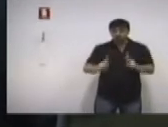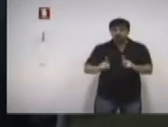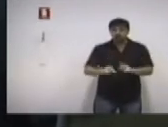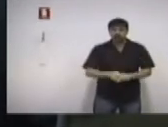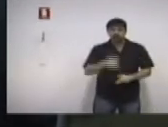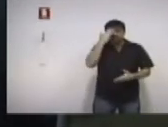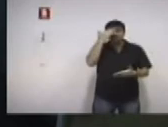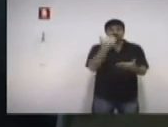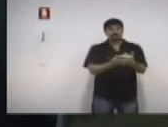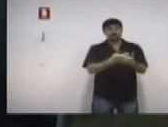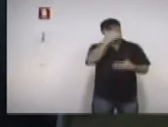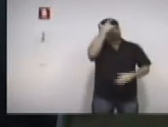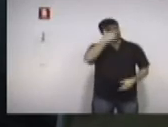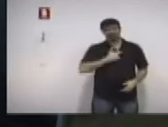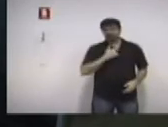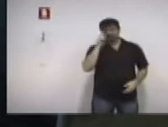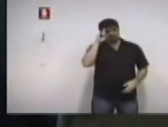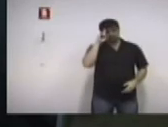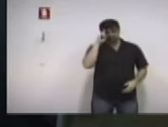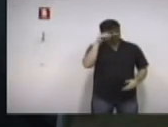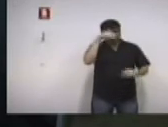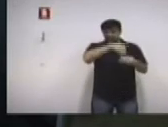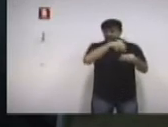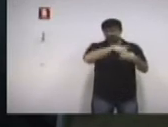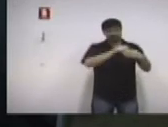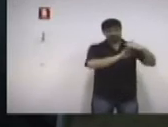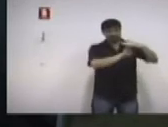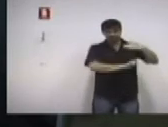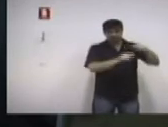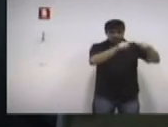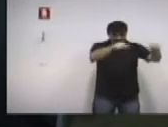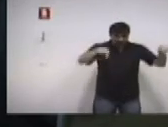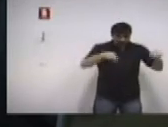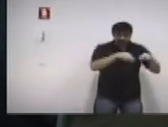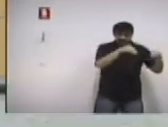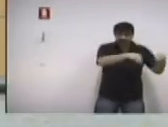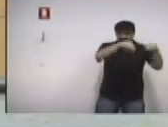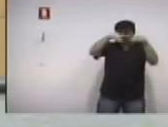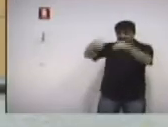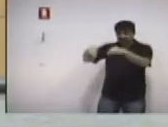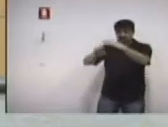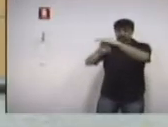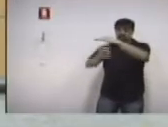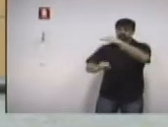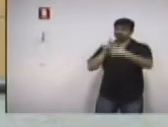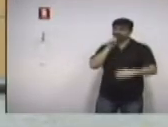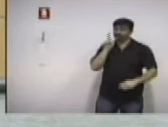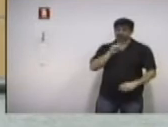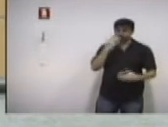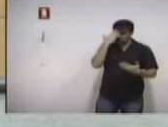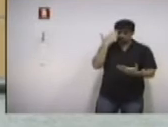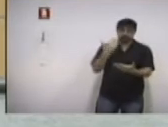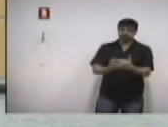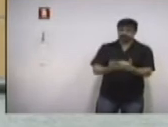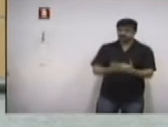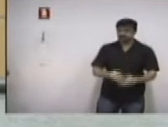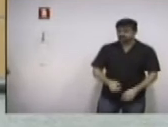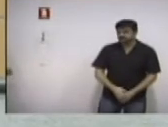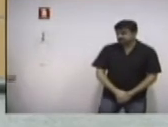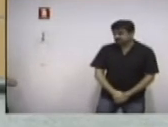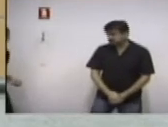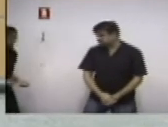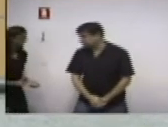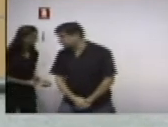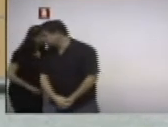eu adianto meu voto contrário à concessão da área Para Sabesp vereadora de 15 a